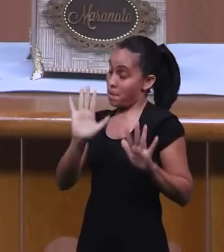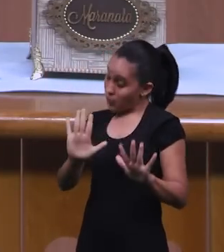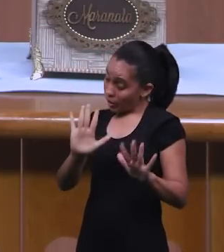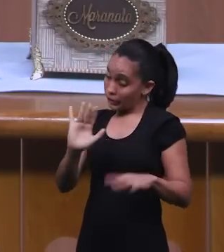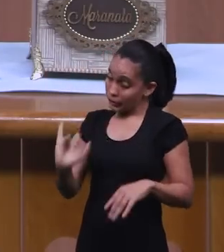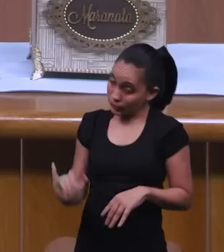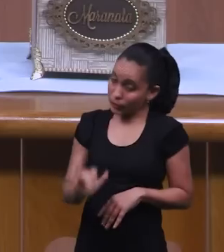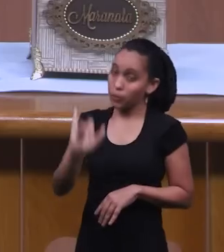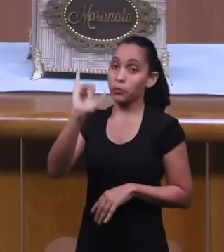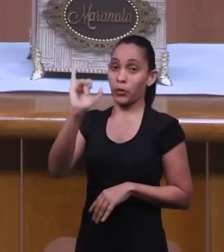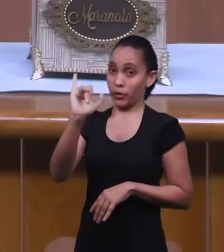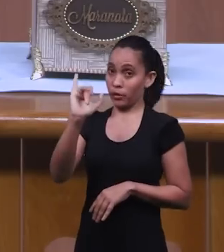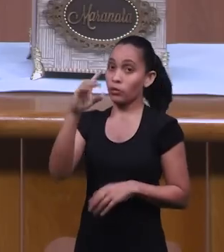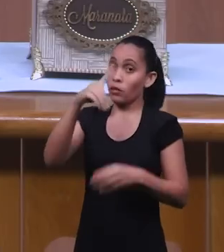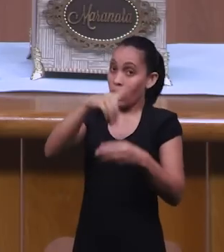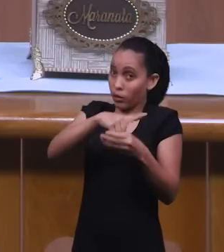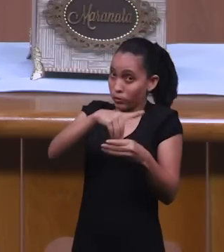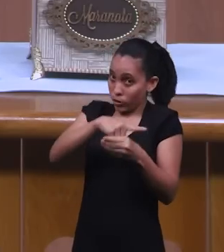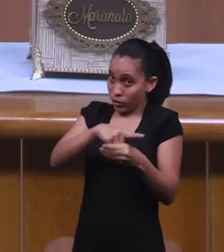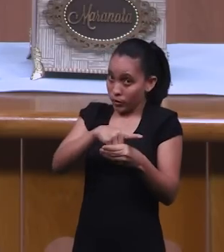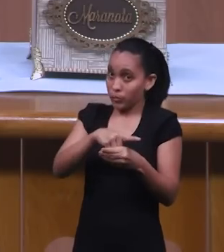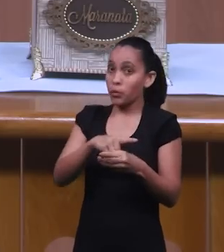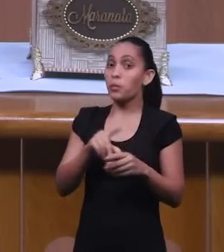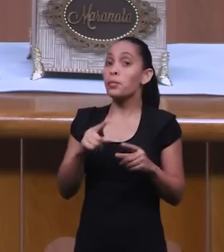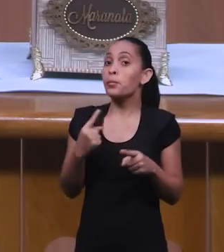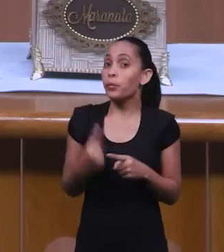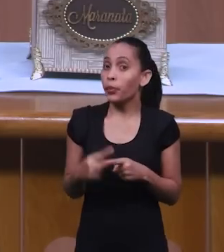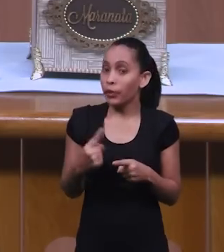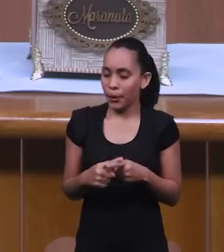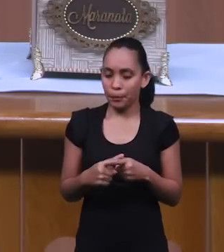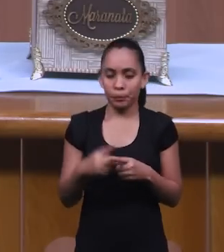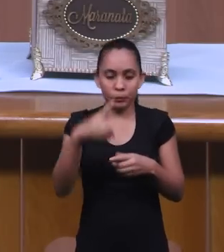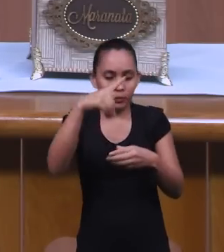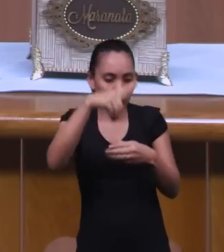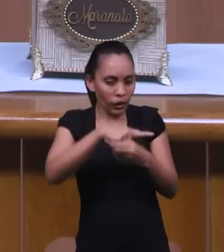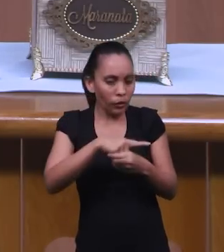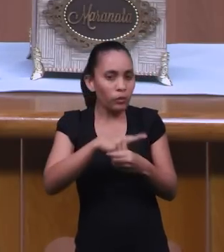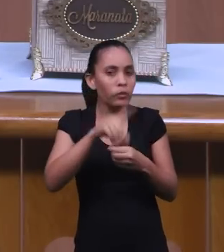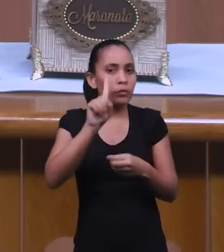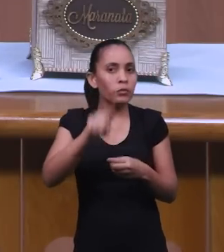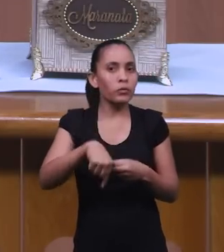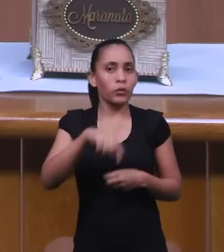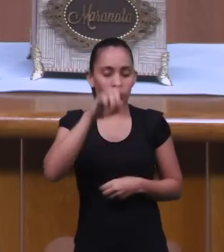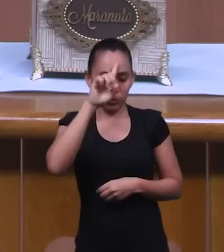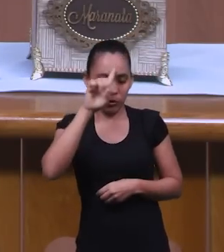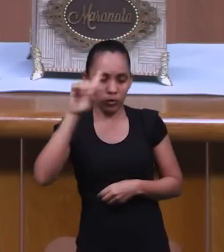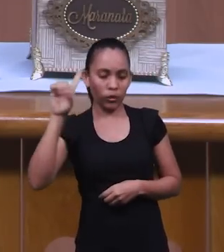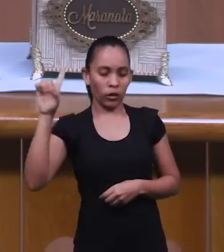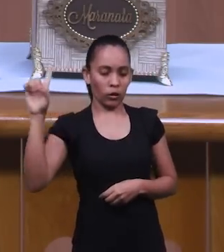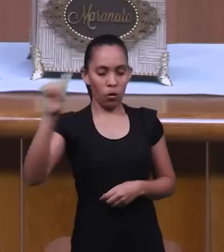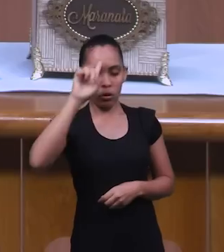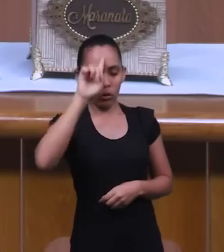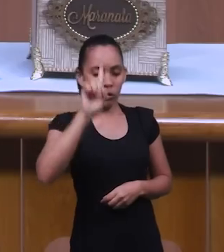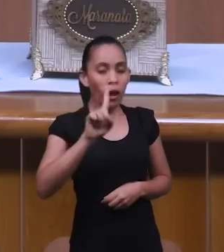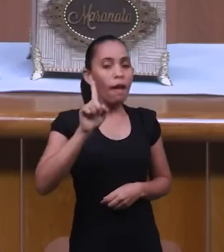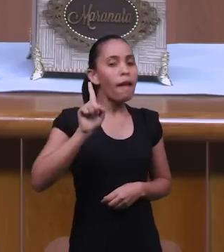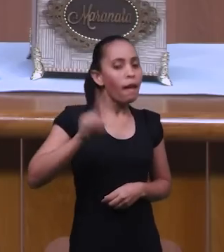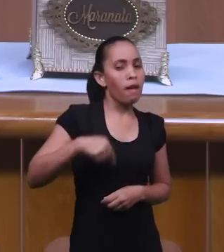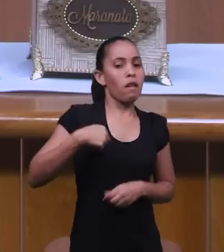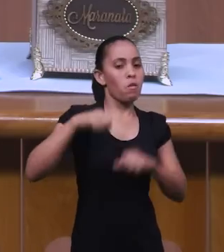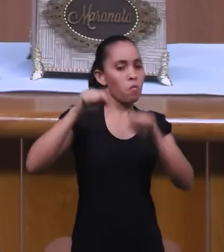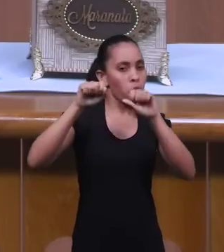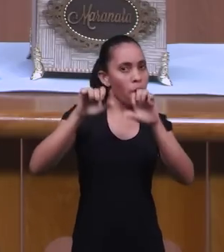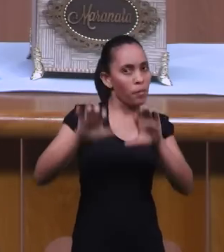importante falar sobre dízimo, porque o dízimo foi estabelecido por Deus e há uma bênção de Deus